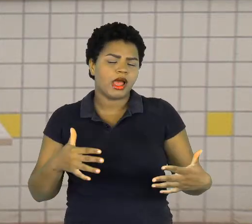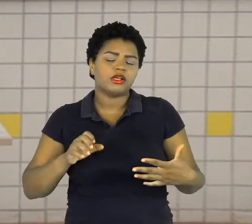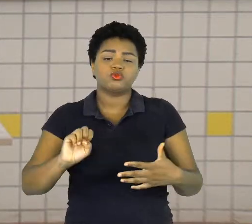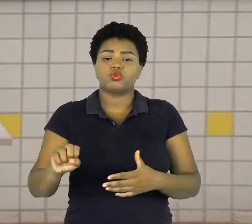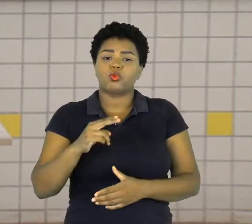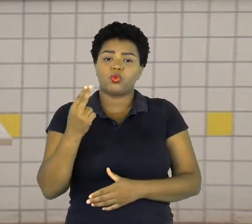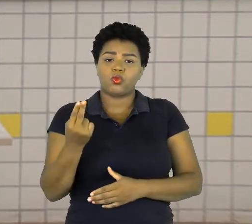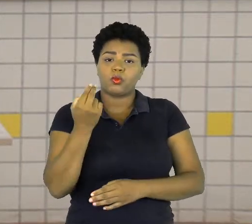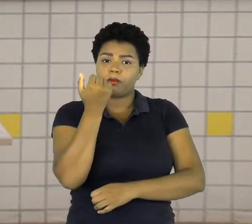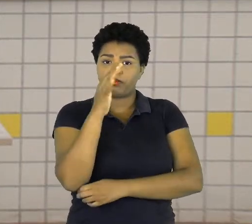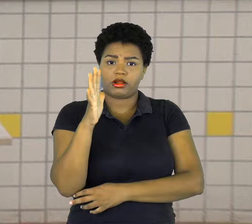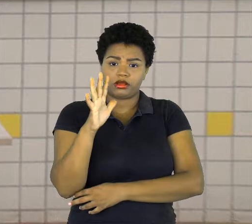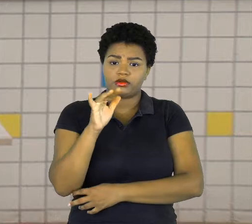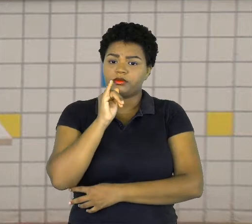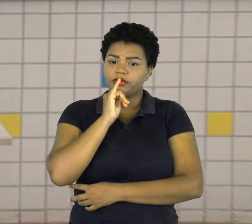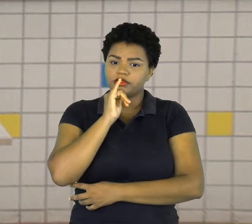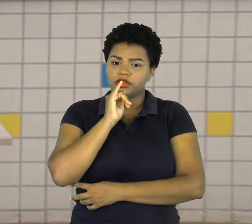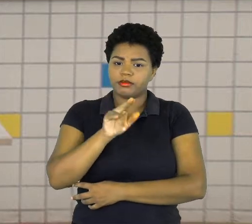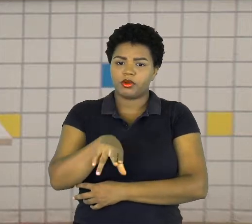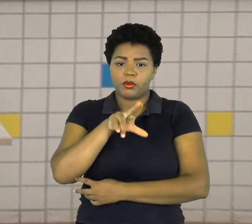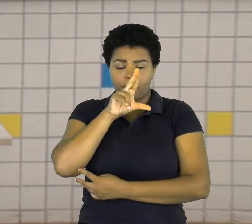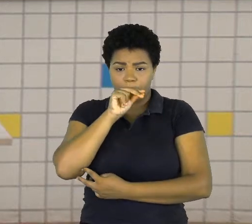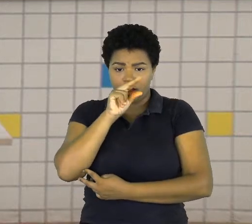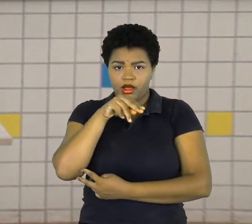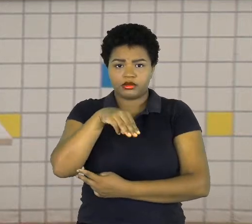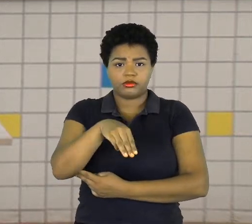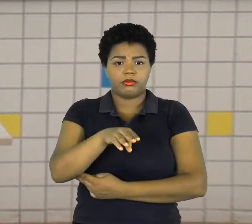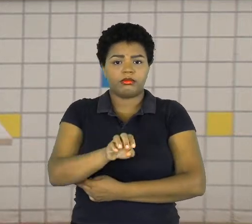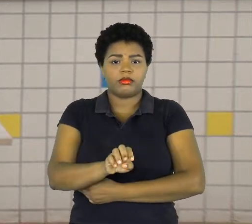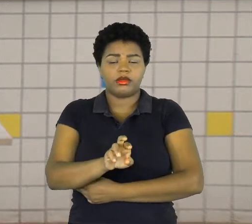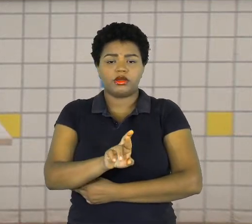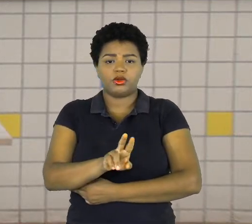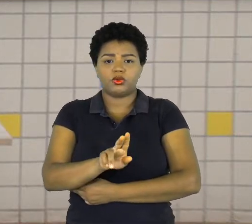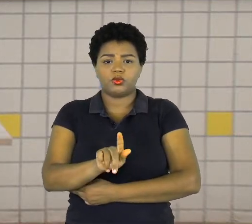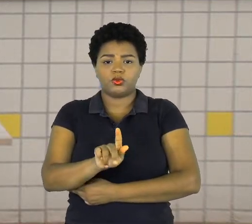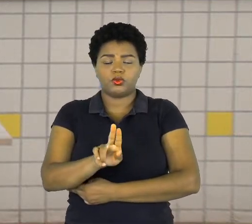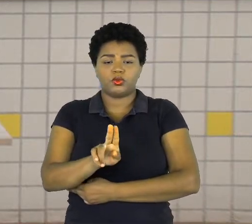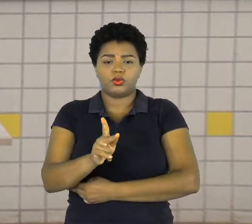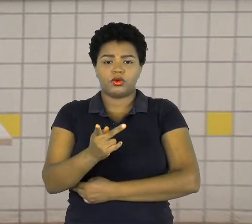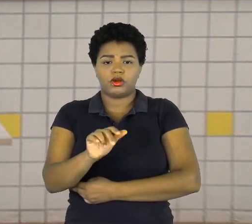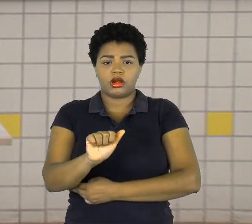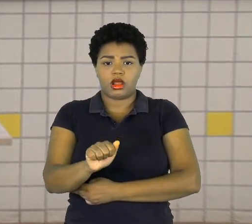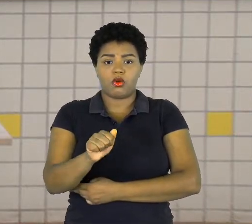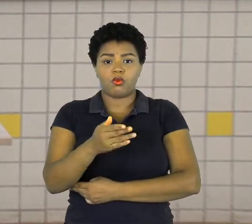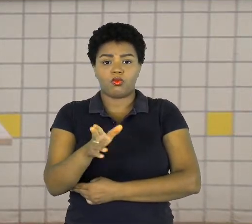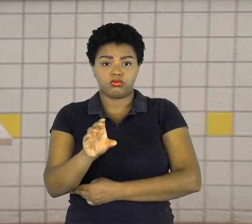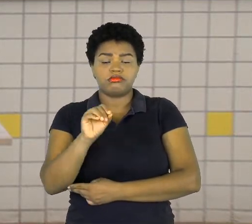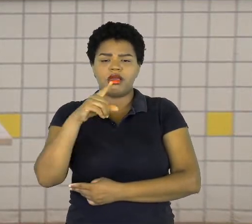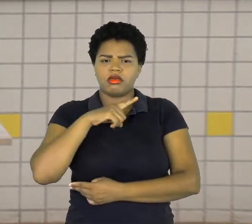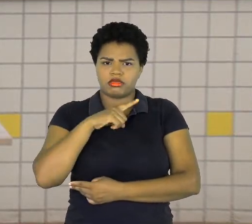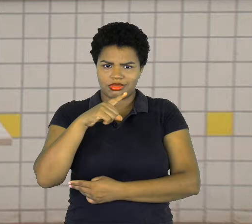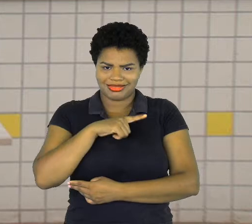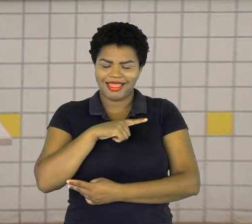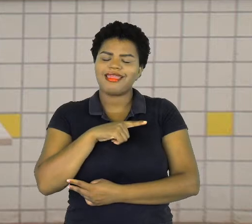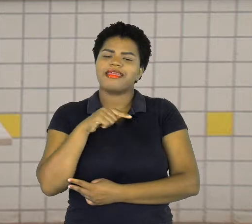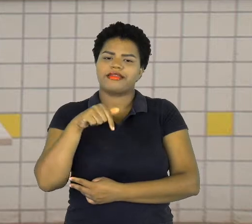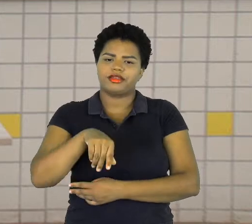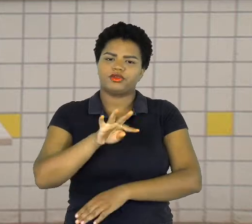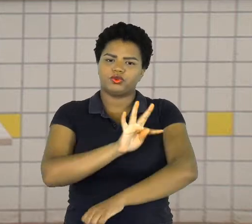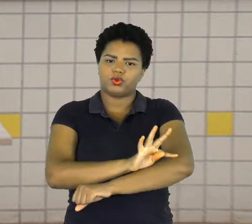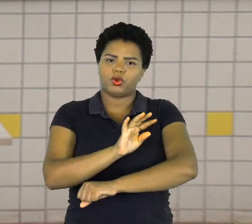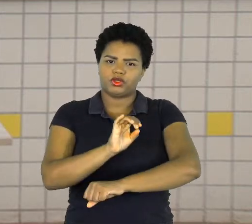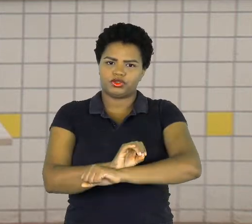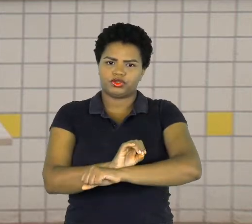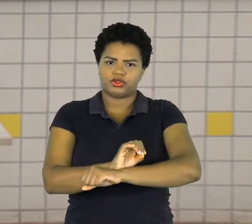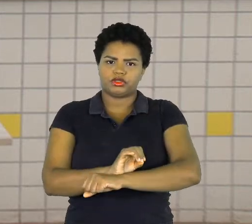Por exemplo, o pato mergulhão tem aqui no Tocantins. O capim-dourado é endêmico, só tem